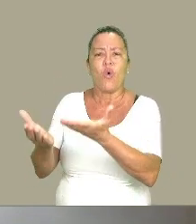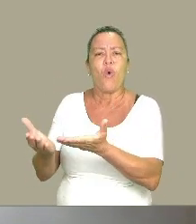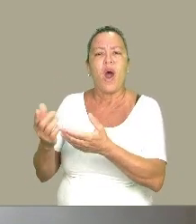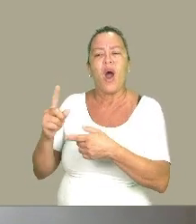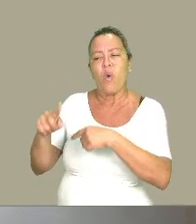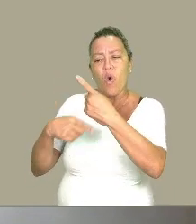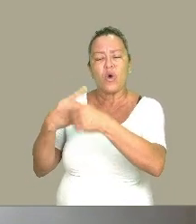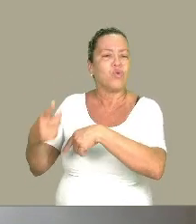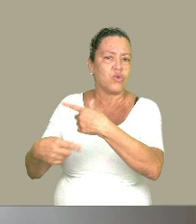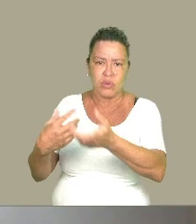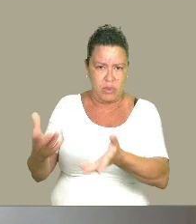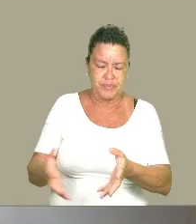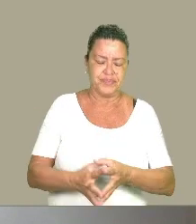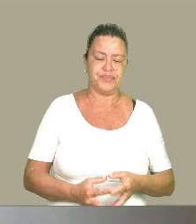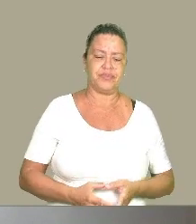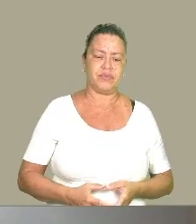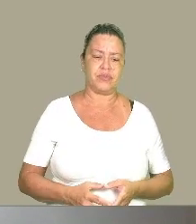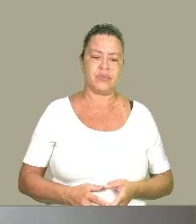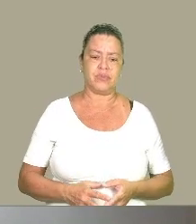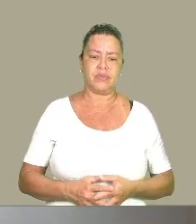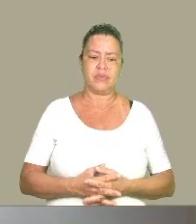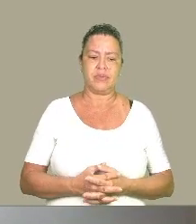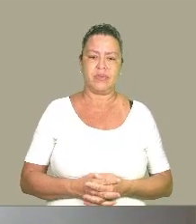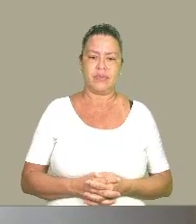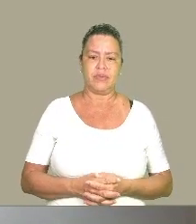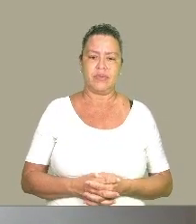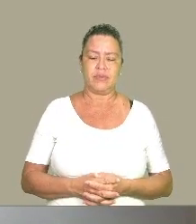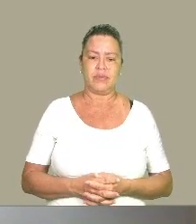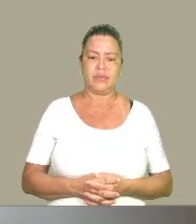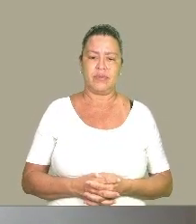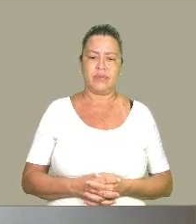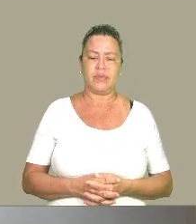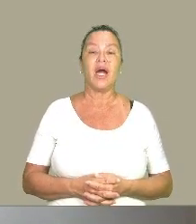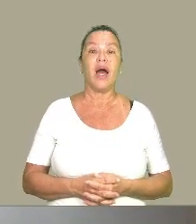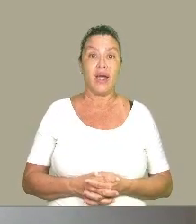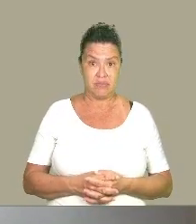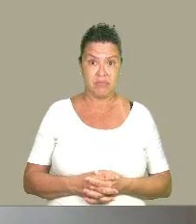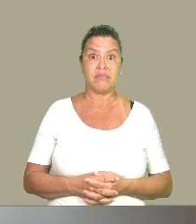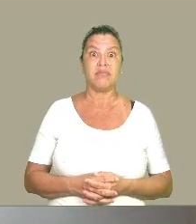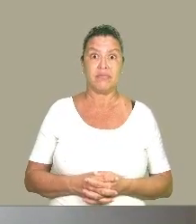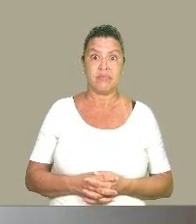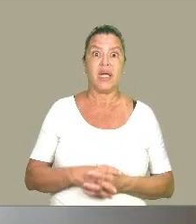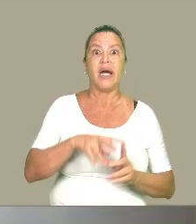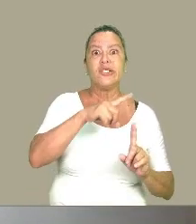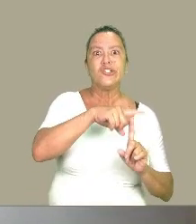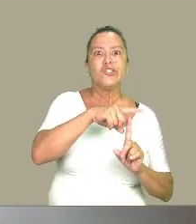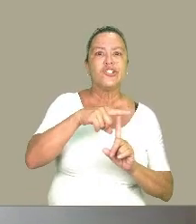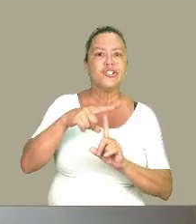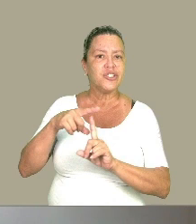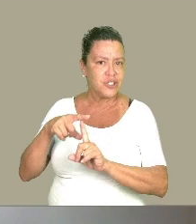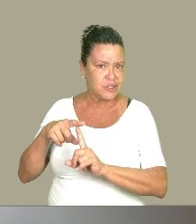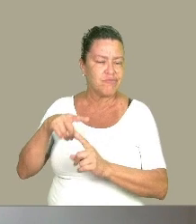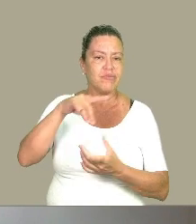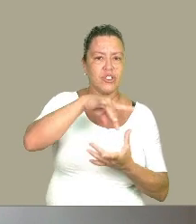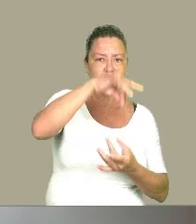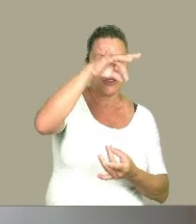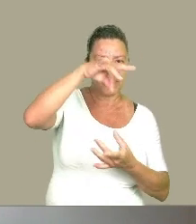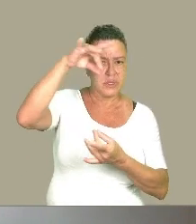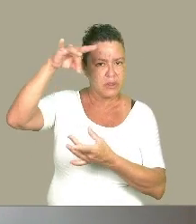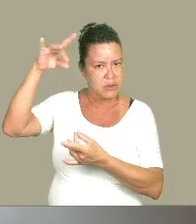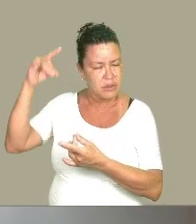integral. Então, são distintos tipos de espíritos, qualidades de